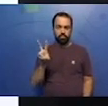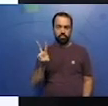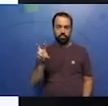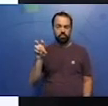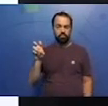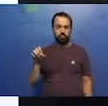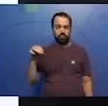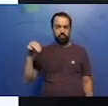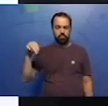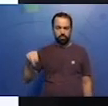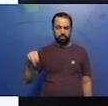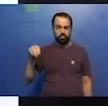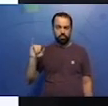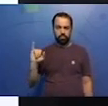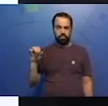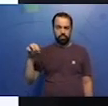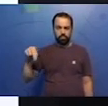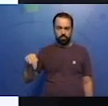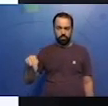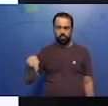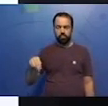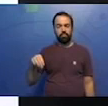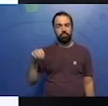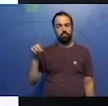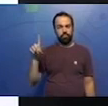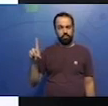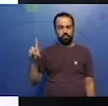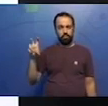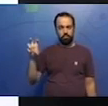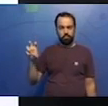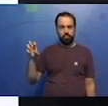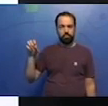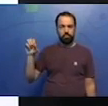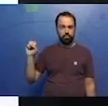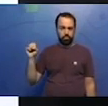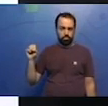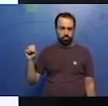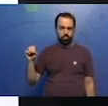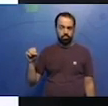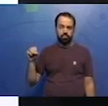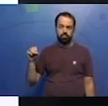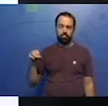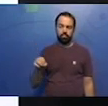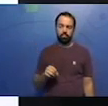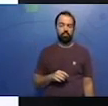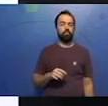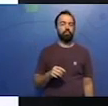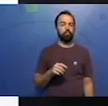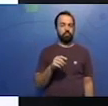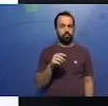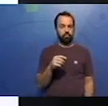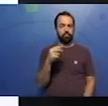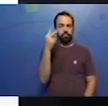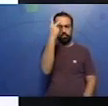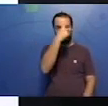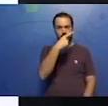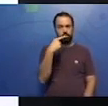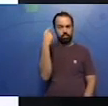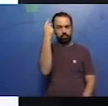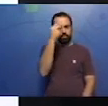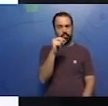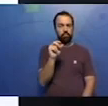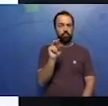25 min, 15S, mas eu não leio dessa maneira. Eu leio 2 horas, 25